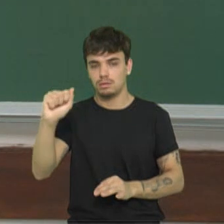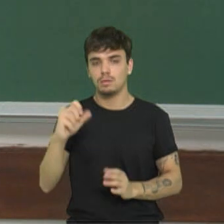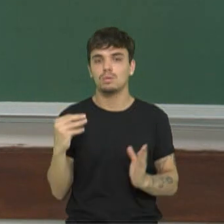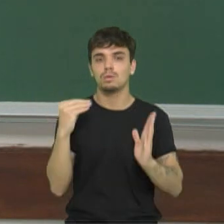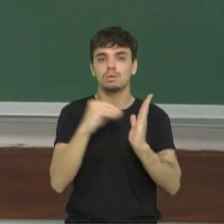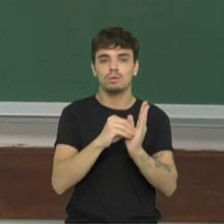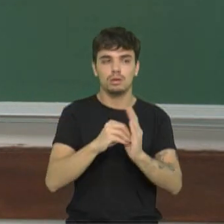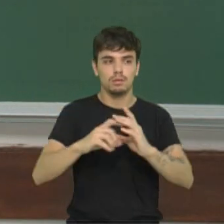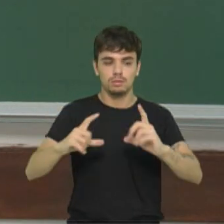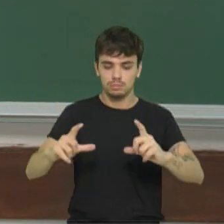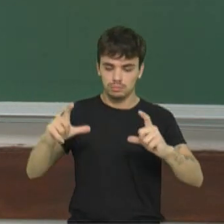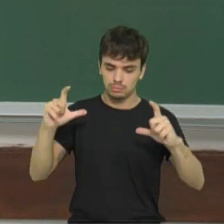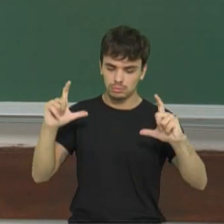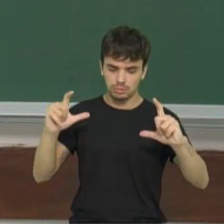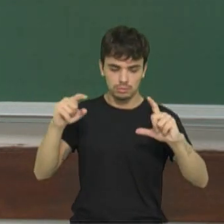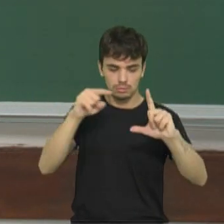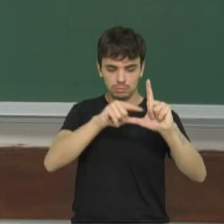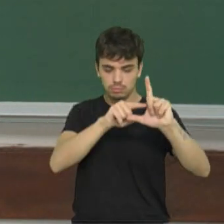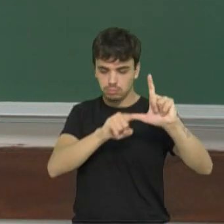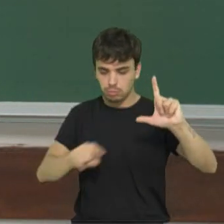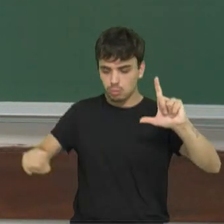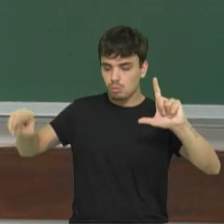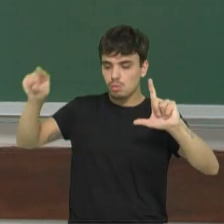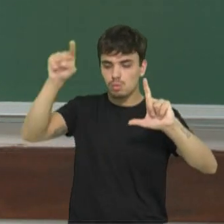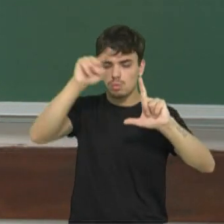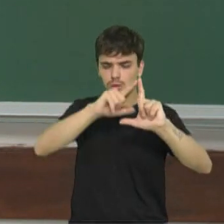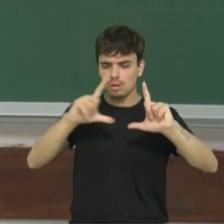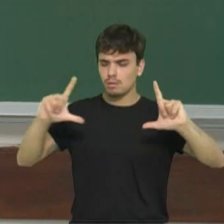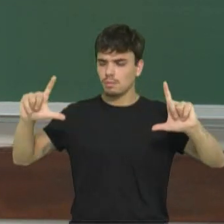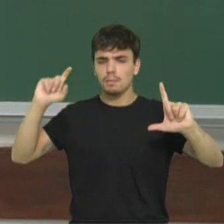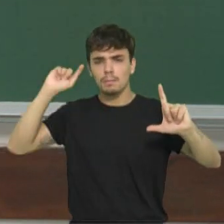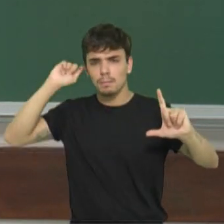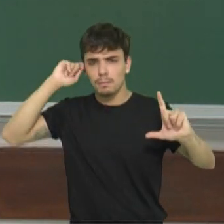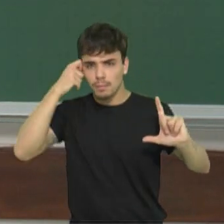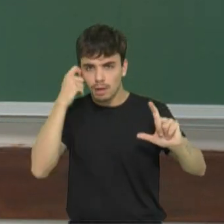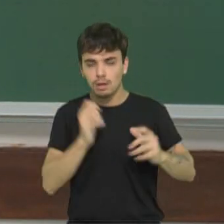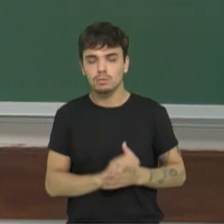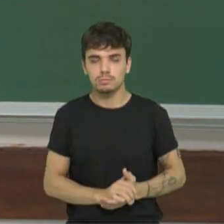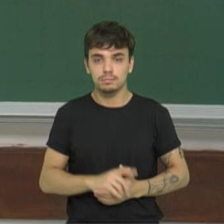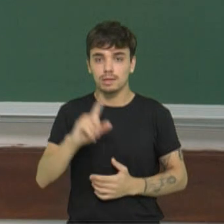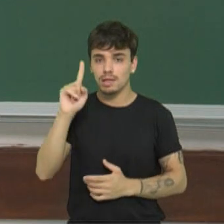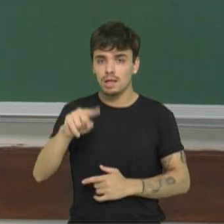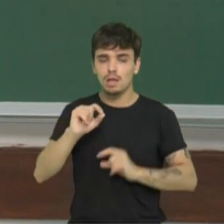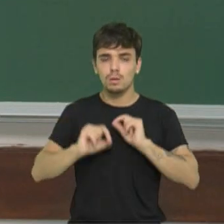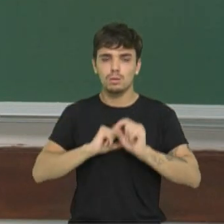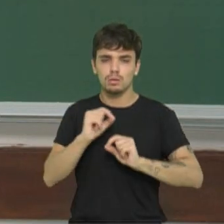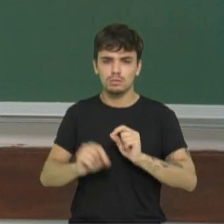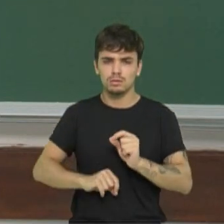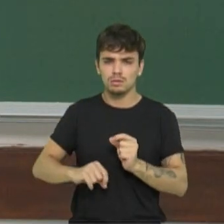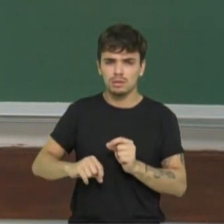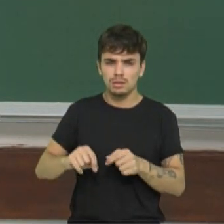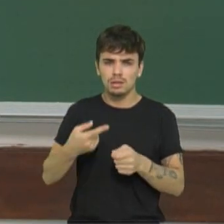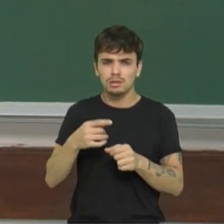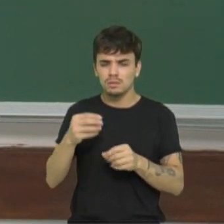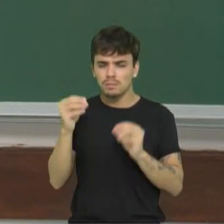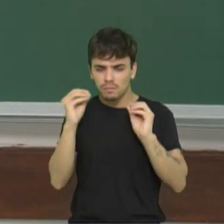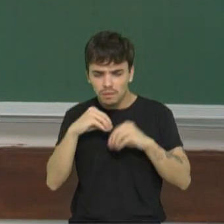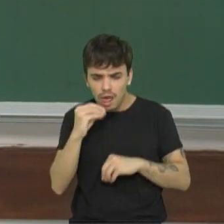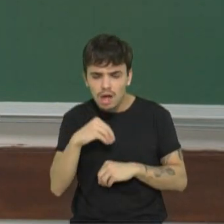disco que tinha mais ou menos esse tamanho, assim, preto, sabe? Era muito frágil, ele